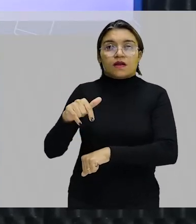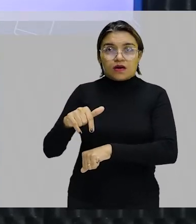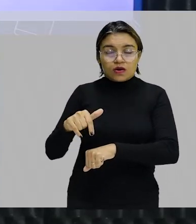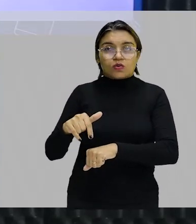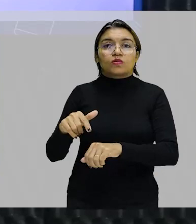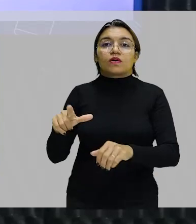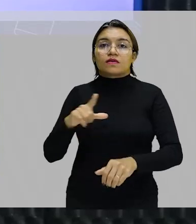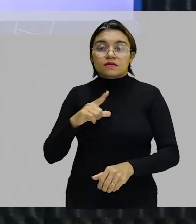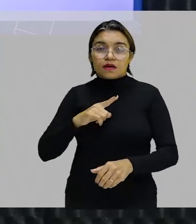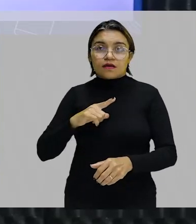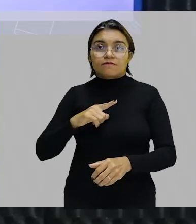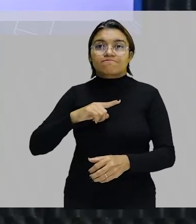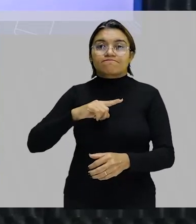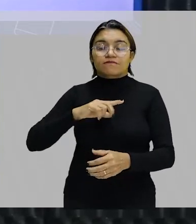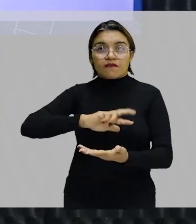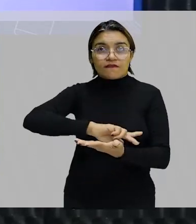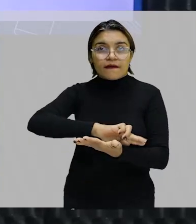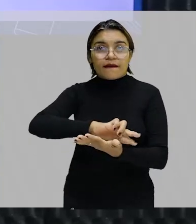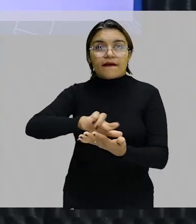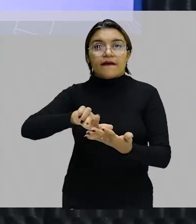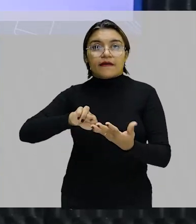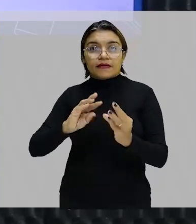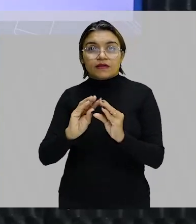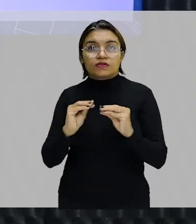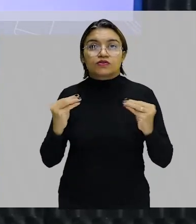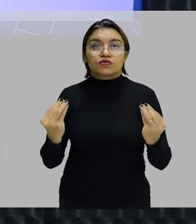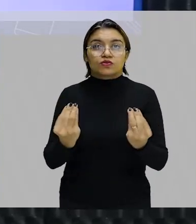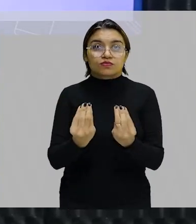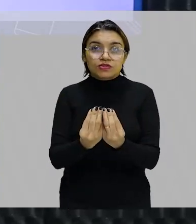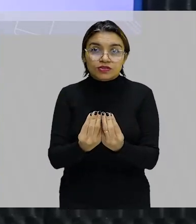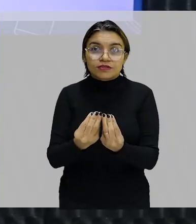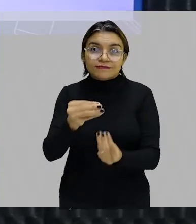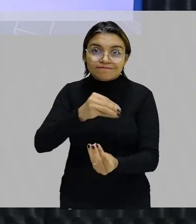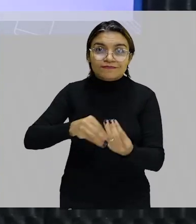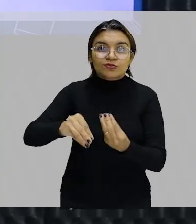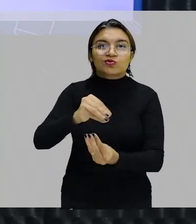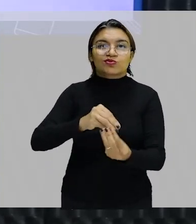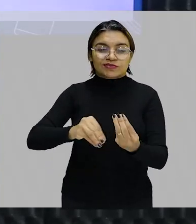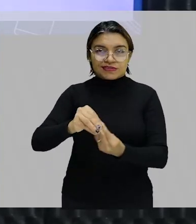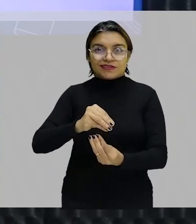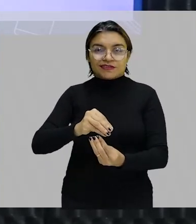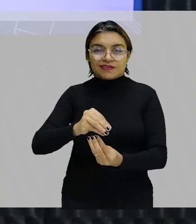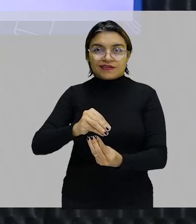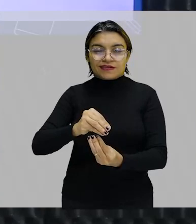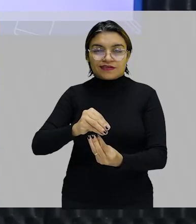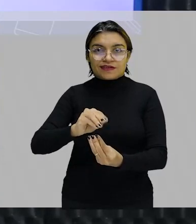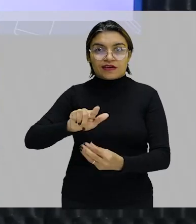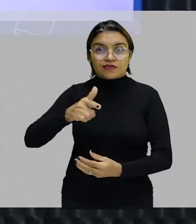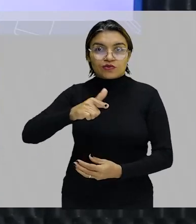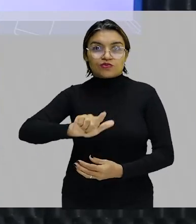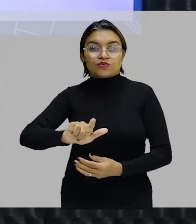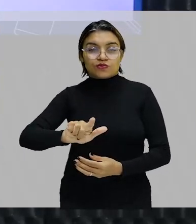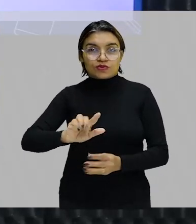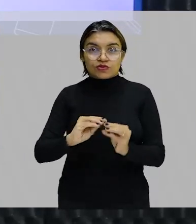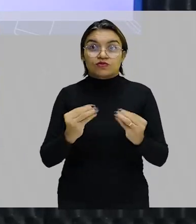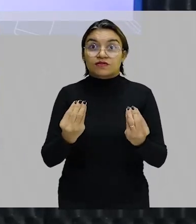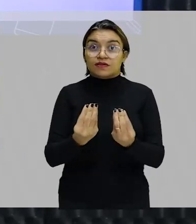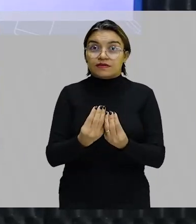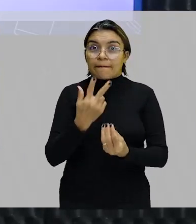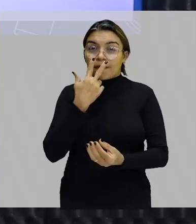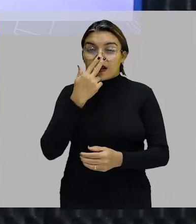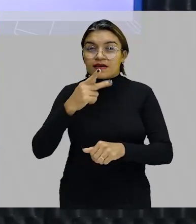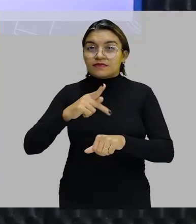acompanhado de várias outras substâncias. Essas outras substâncias vão ser as nossas